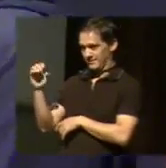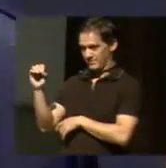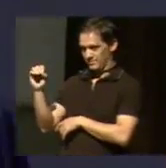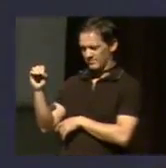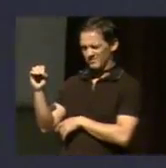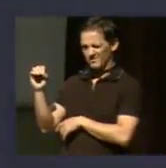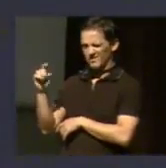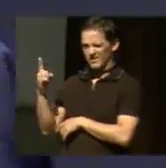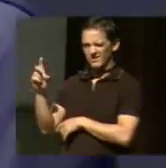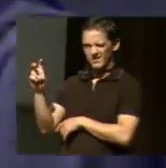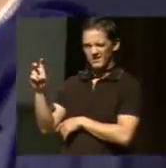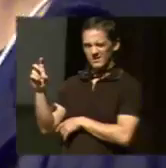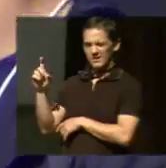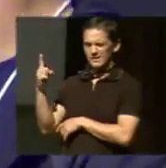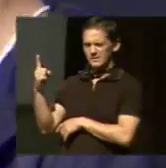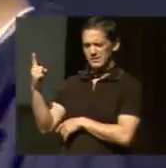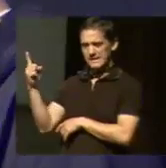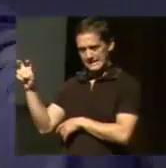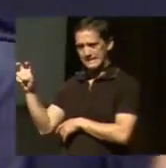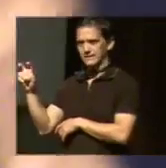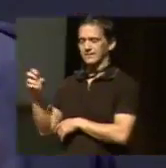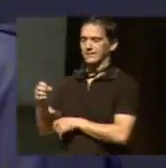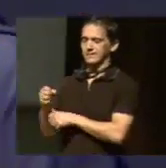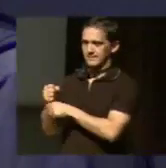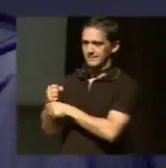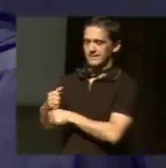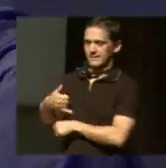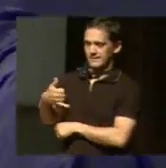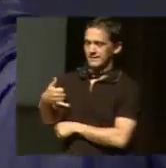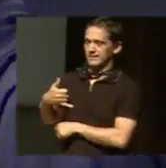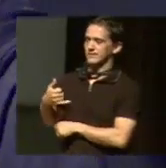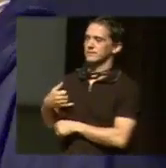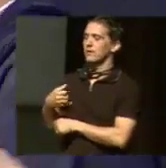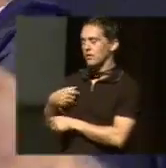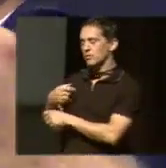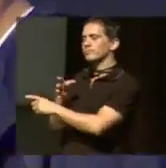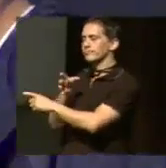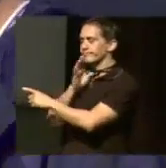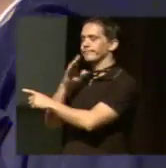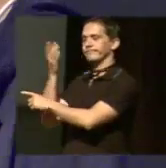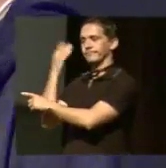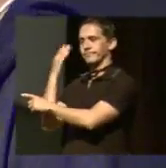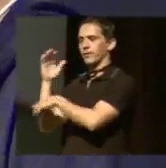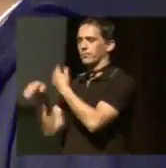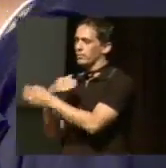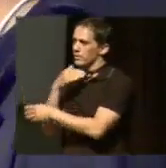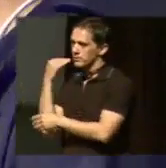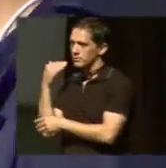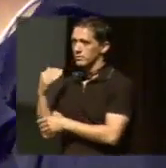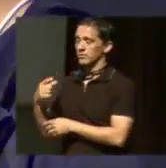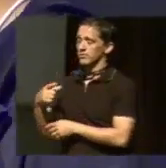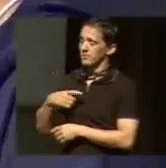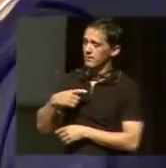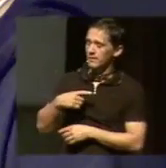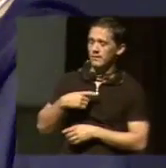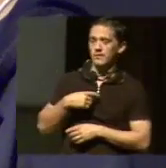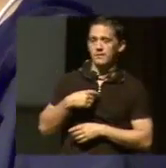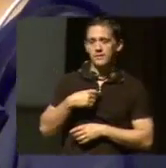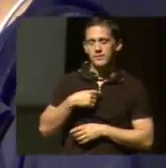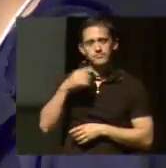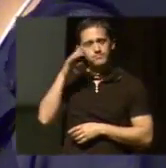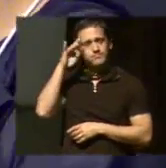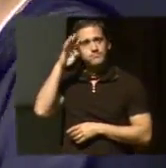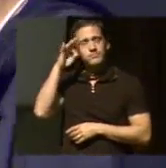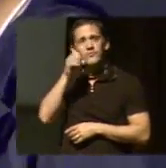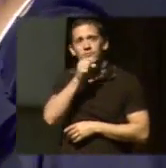Lúcida. Então, eu tenho muitos exemplos bons, maravilhosos. Então, quando eu me imagino velho, eu me